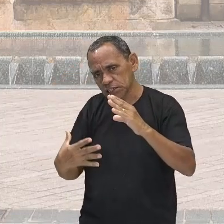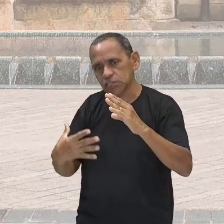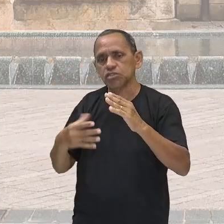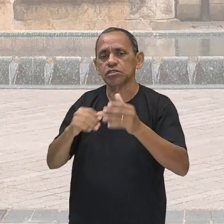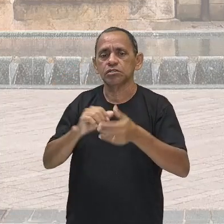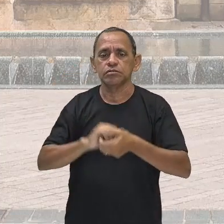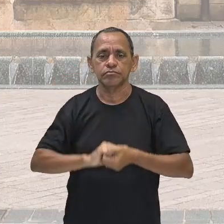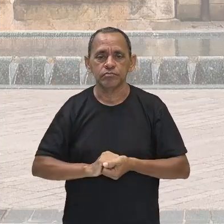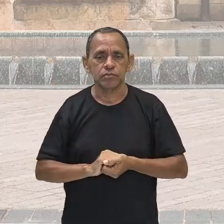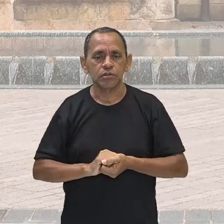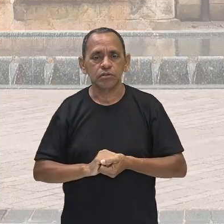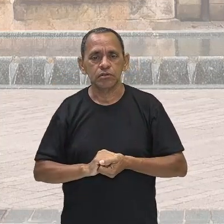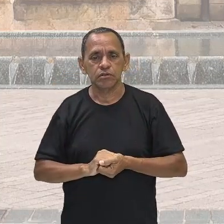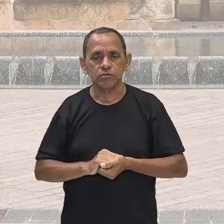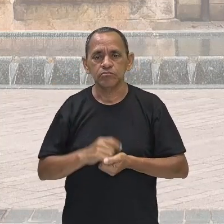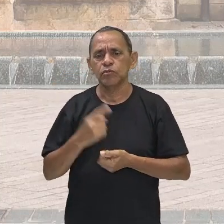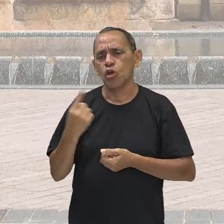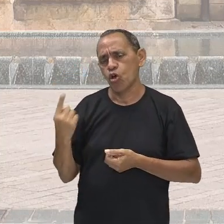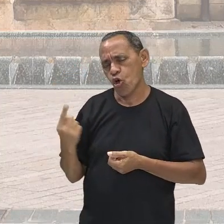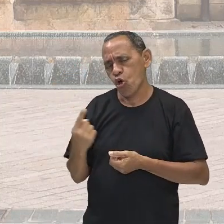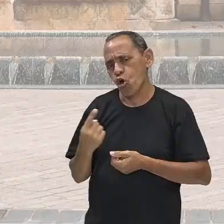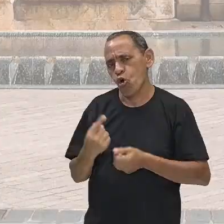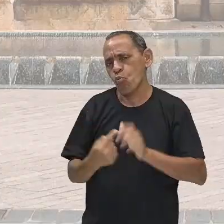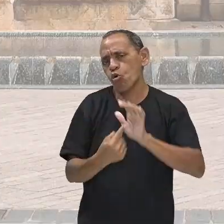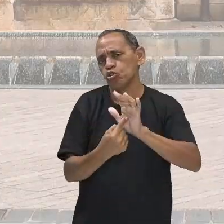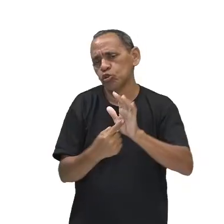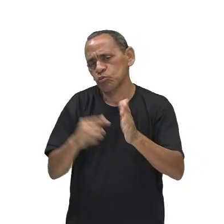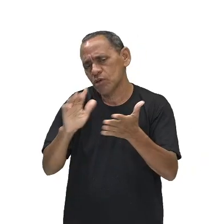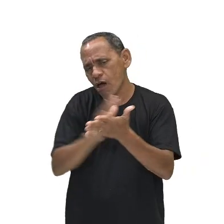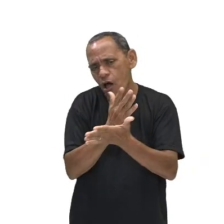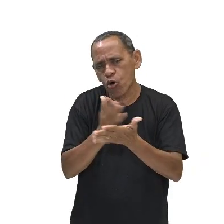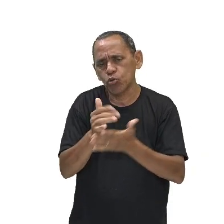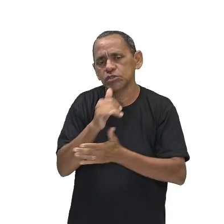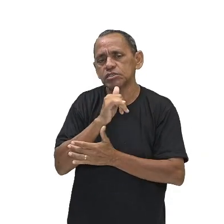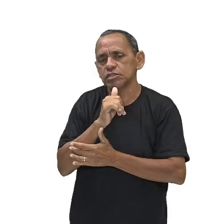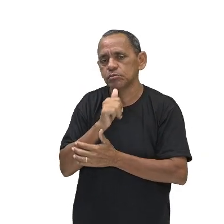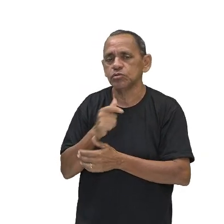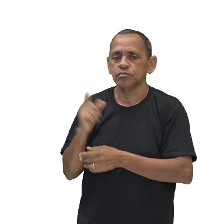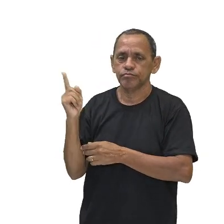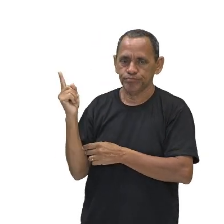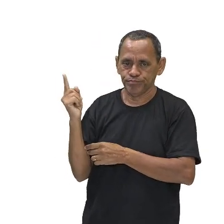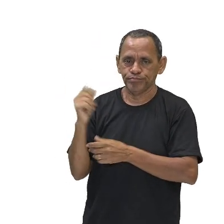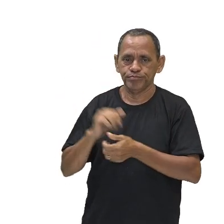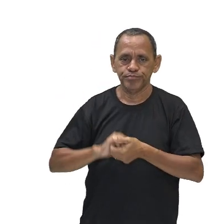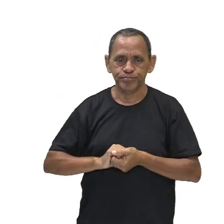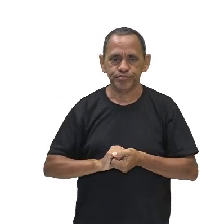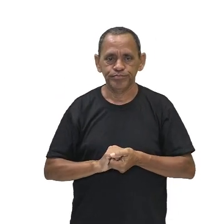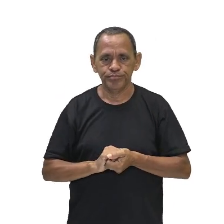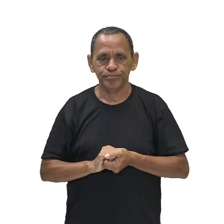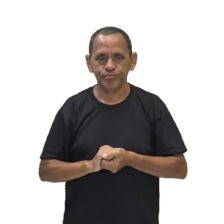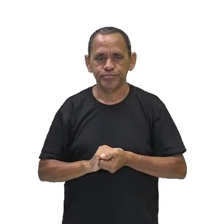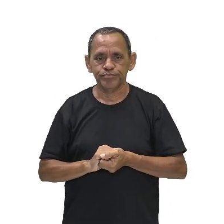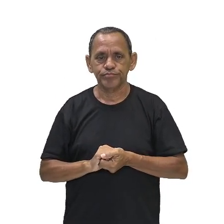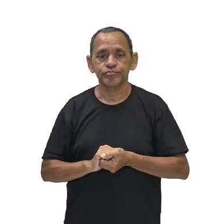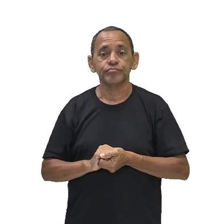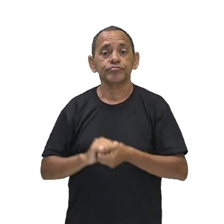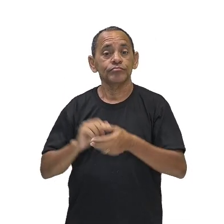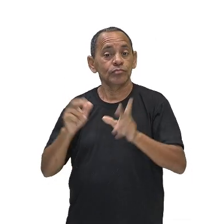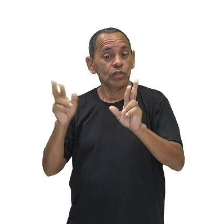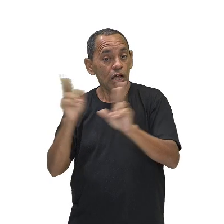apenas alguns exemplos de fato social. Vamos ver aí uma lista que nós preparamos. Olha aí. Relações